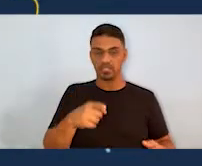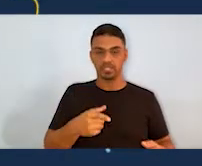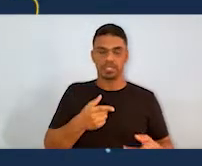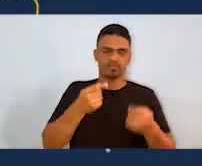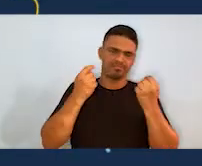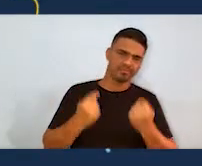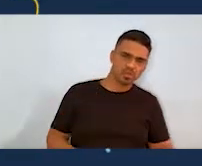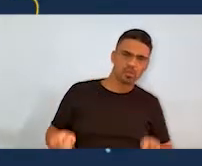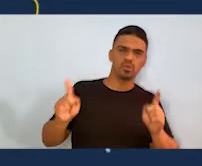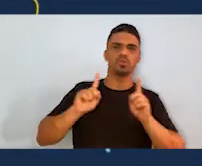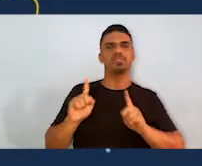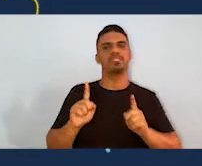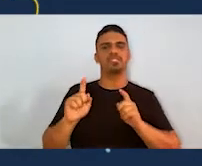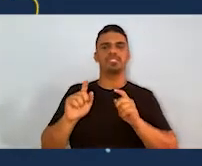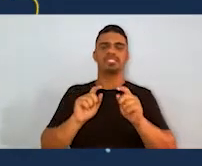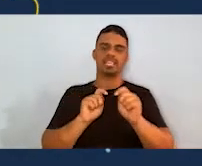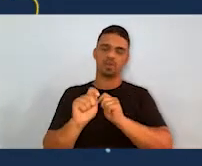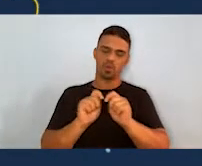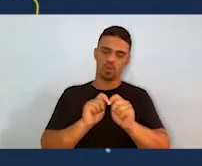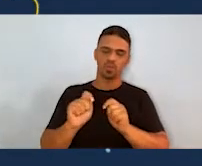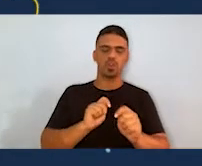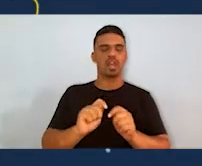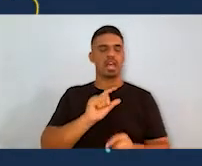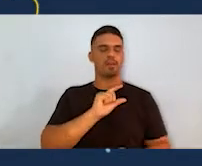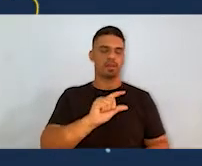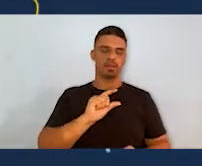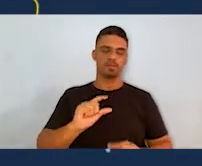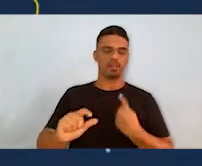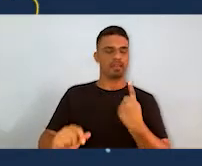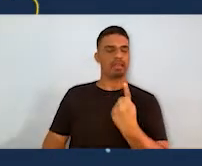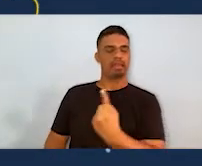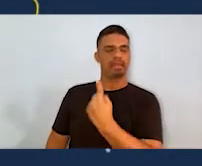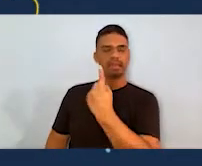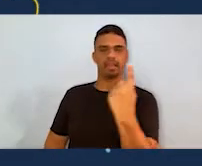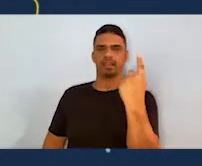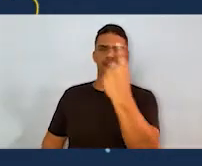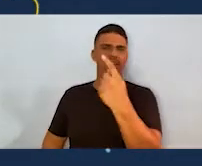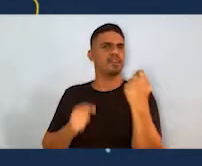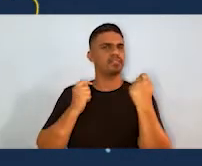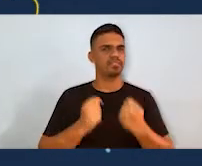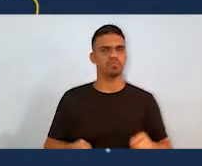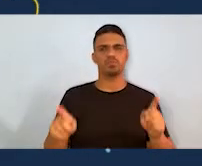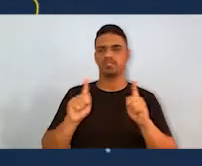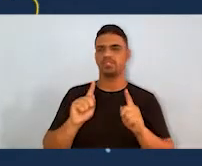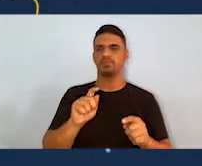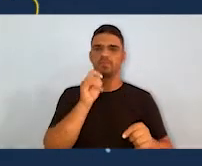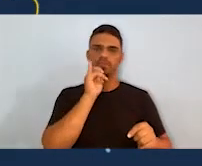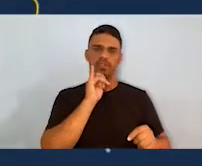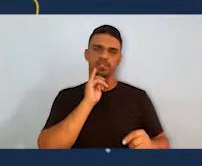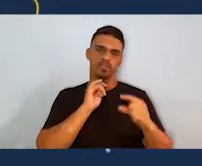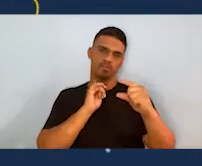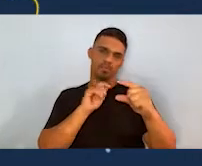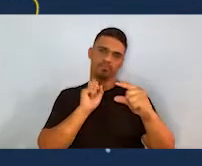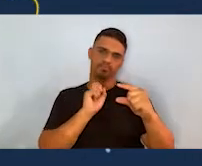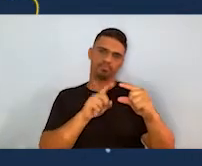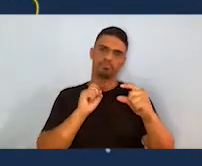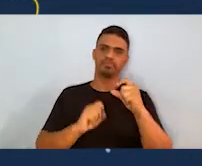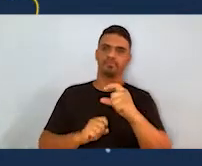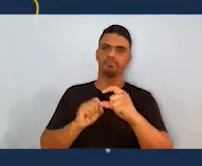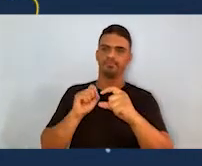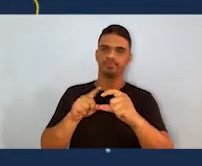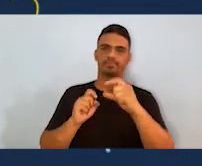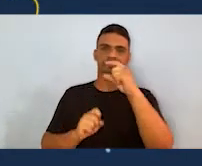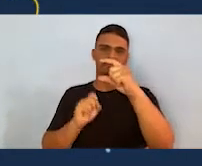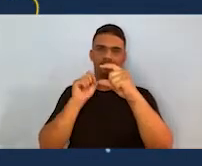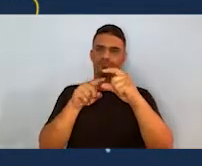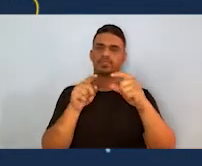Você não precisa controlar cada pixel de uma forma direta, tipo, pingar cada pixel. Se você fizer uma linha que